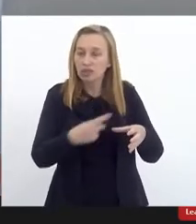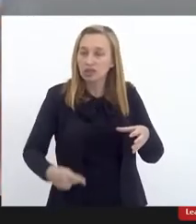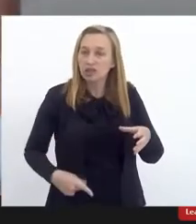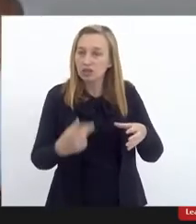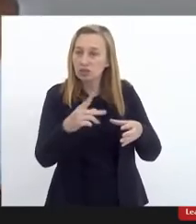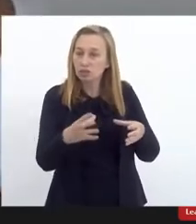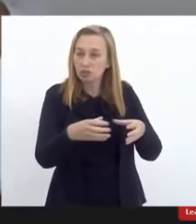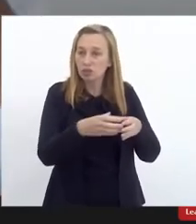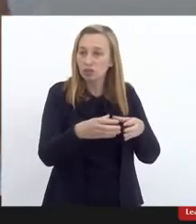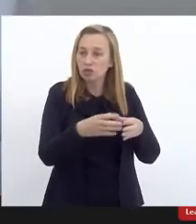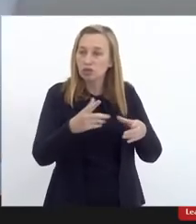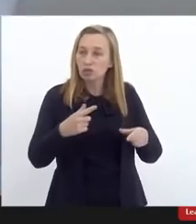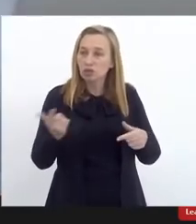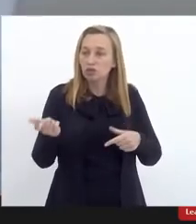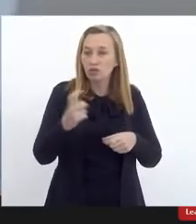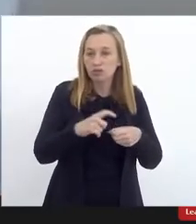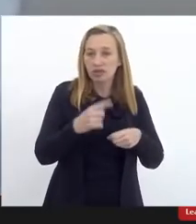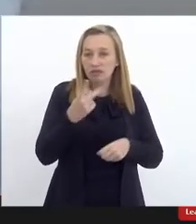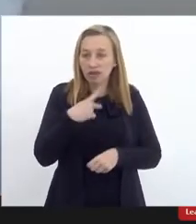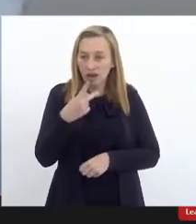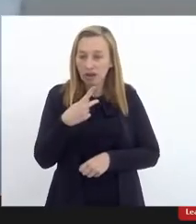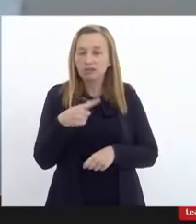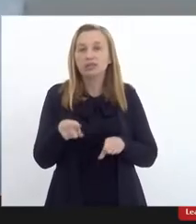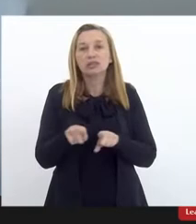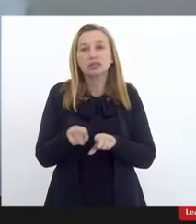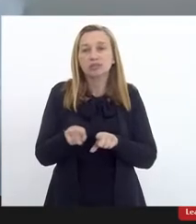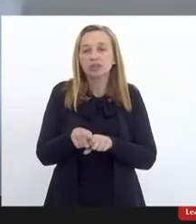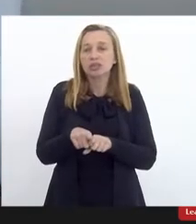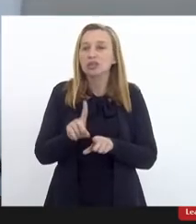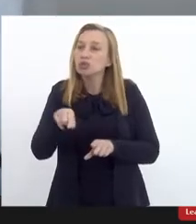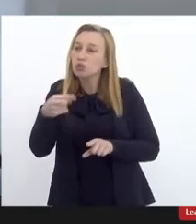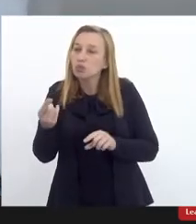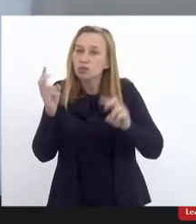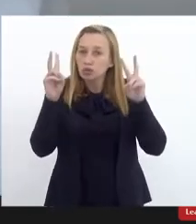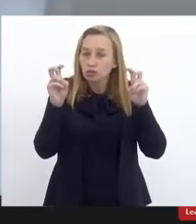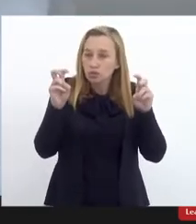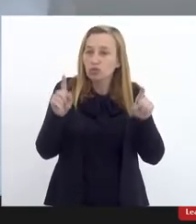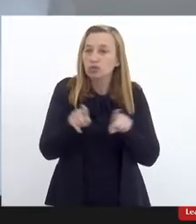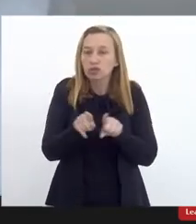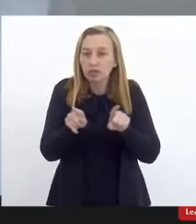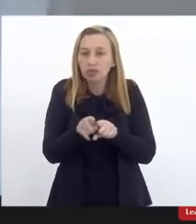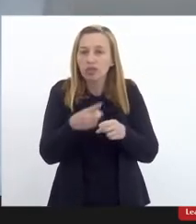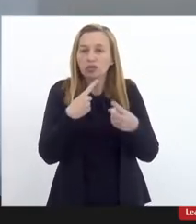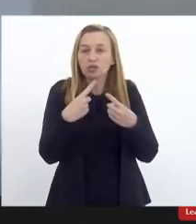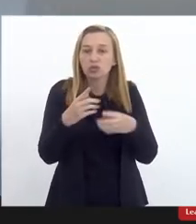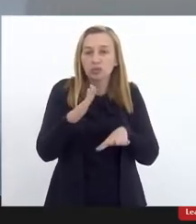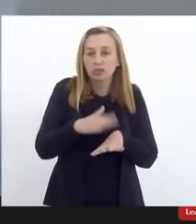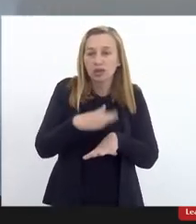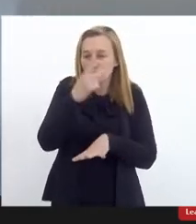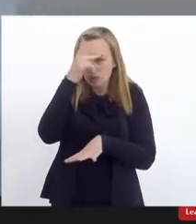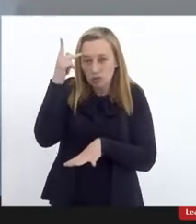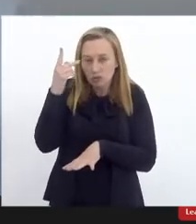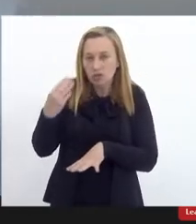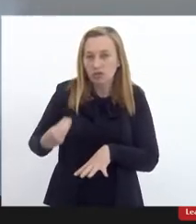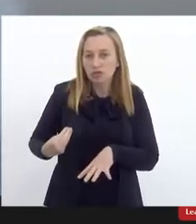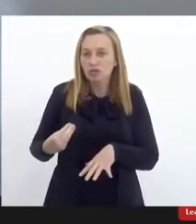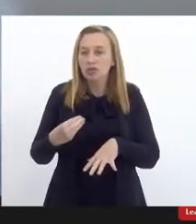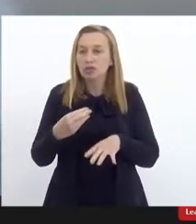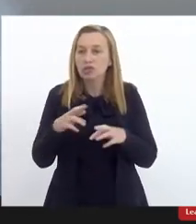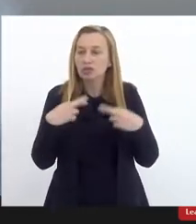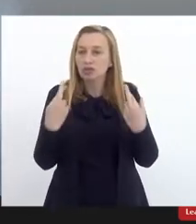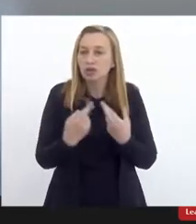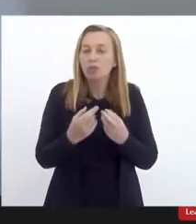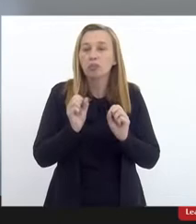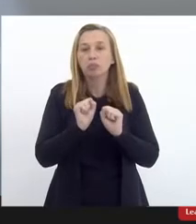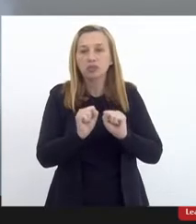quando voltarem a intervir, né, e também diante das outras questões que serão feitas por demais participantes,